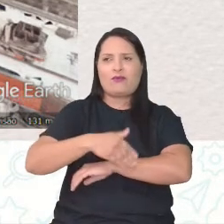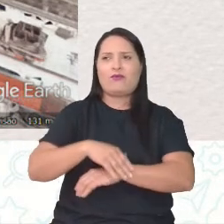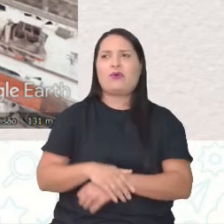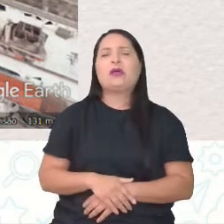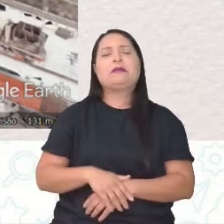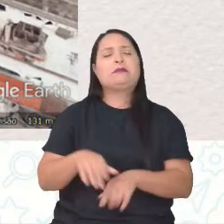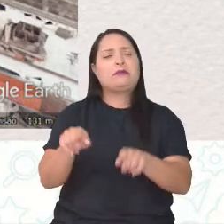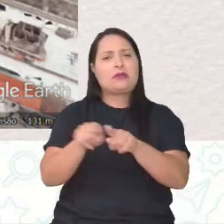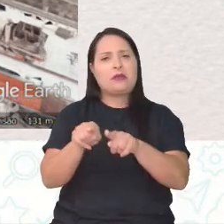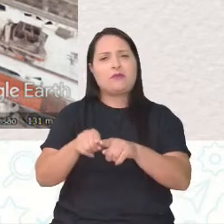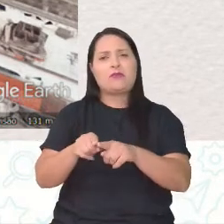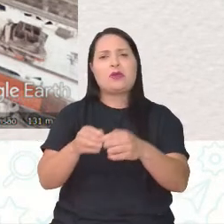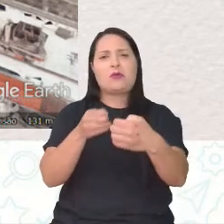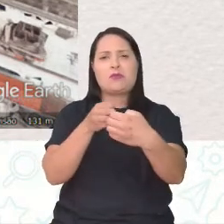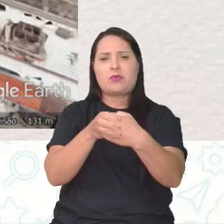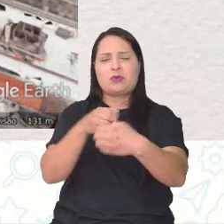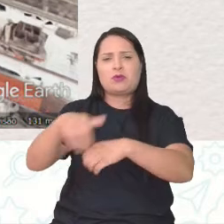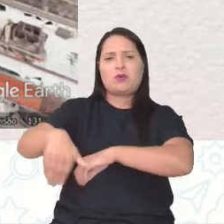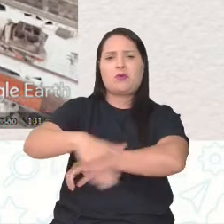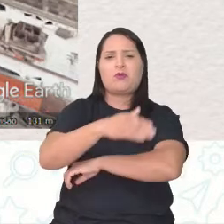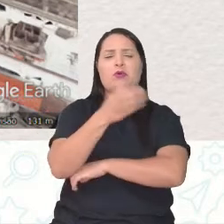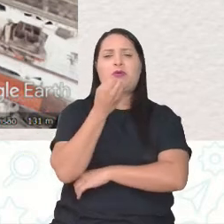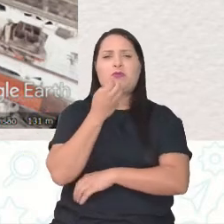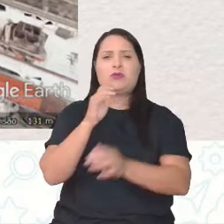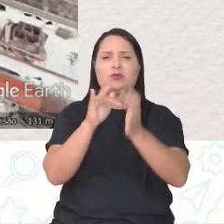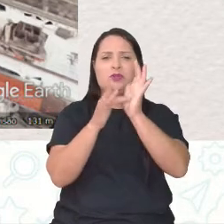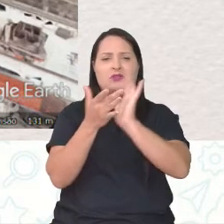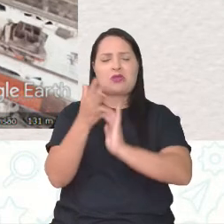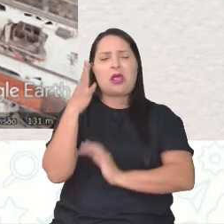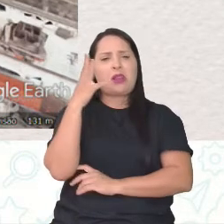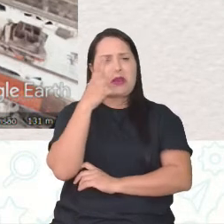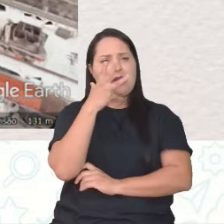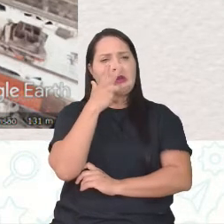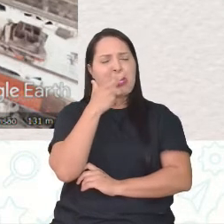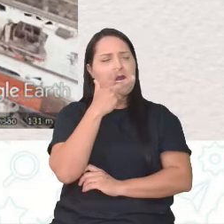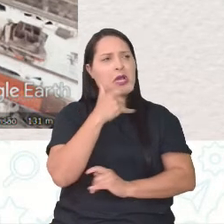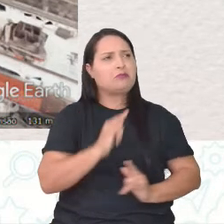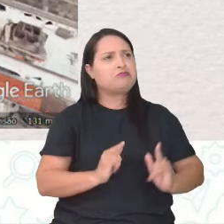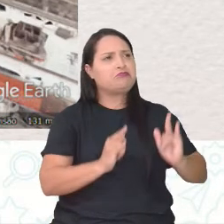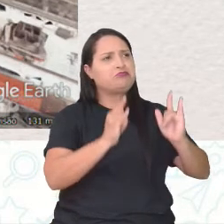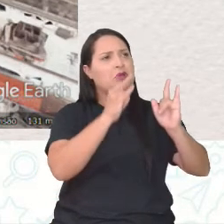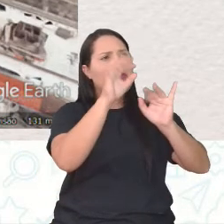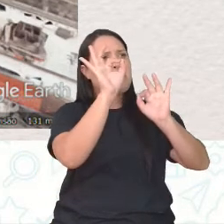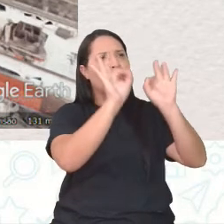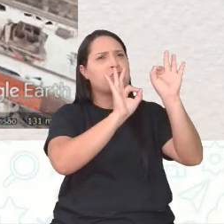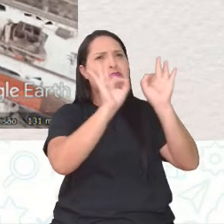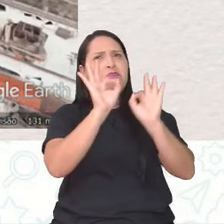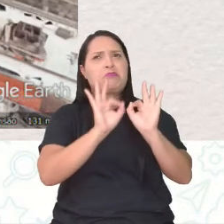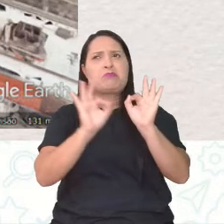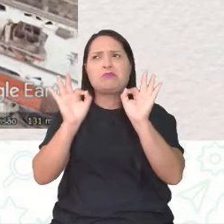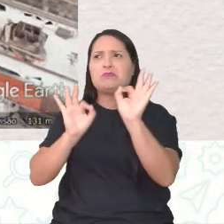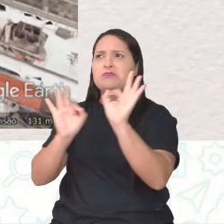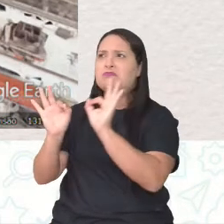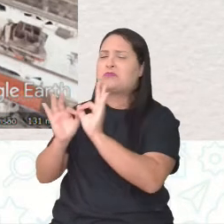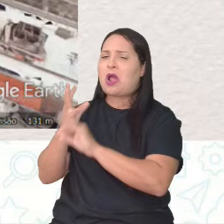Bom Jesus, que é considerada uma rua belíssima, a gente sabe da arquitetura que tem ali, né? Uma rua que realmente traz a